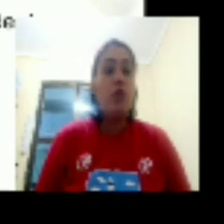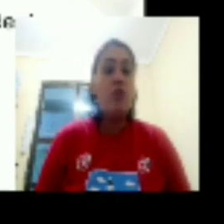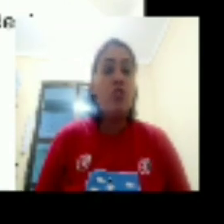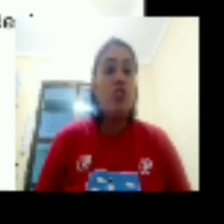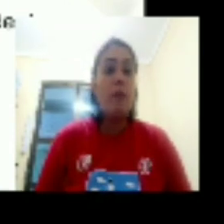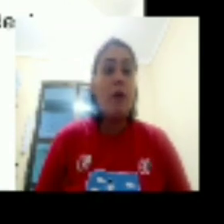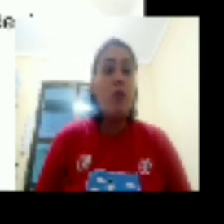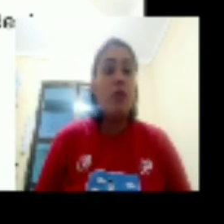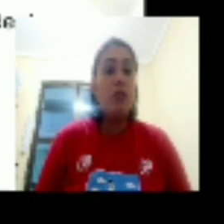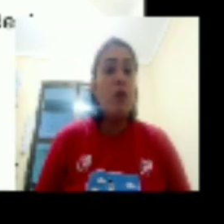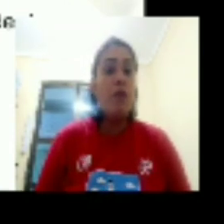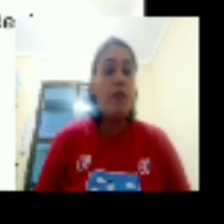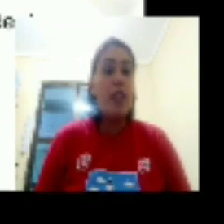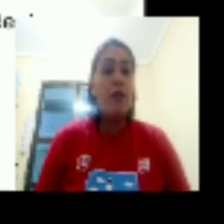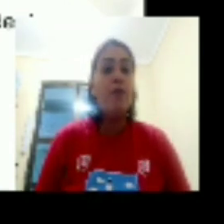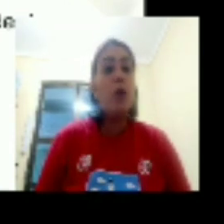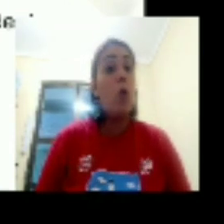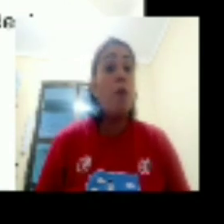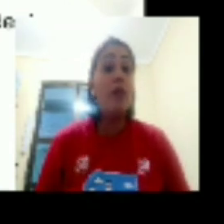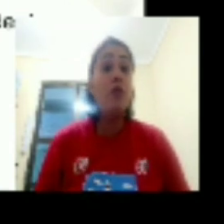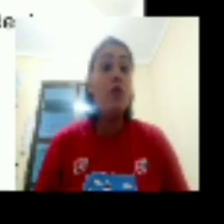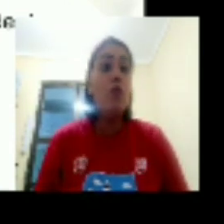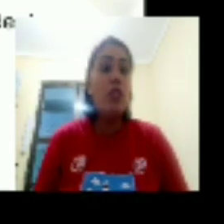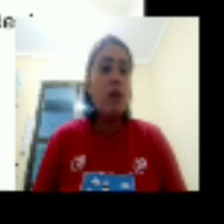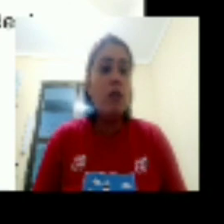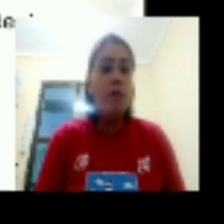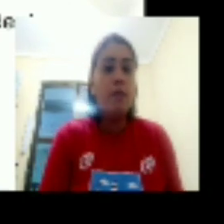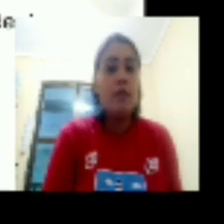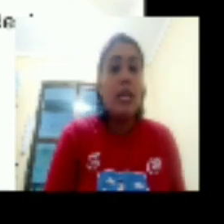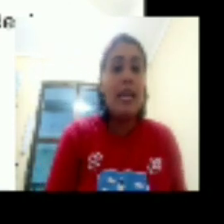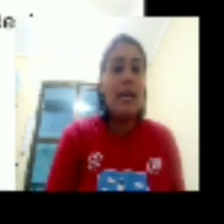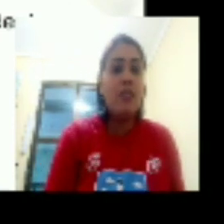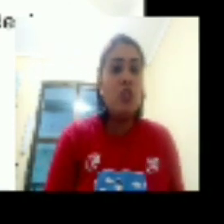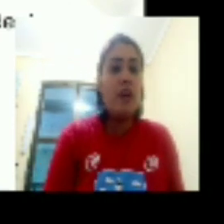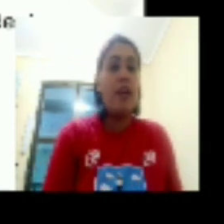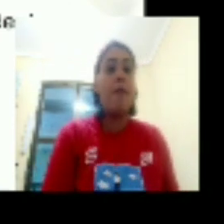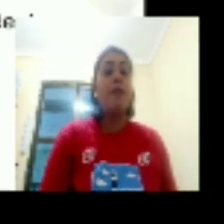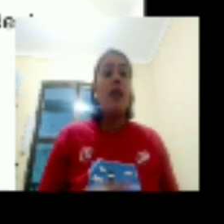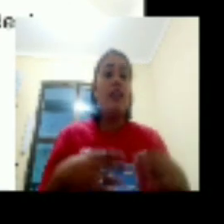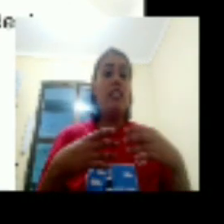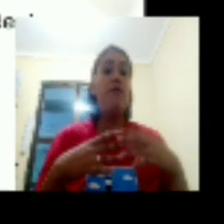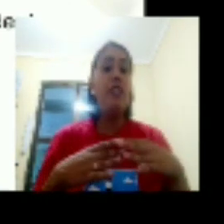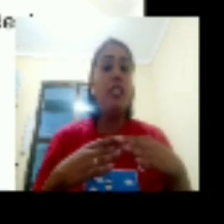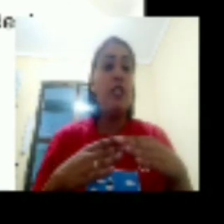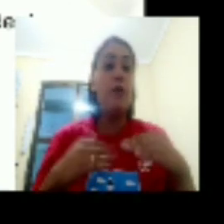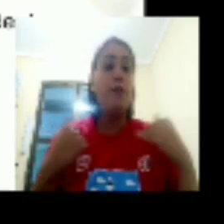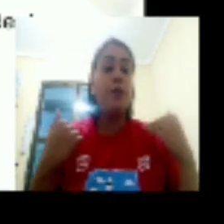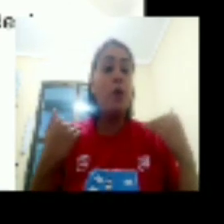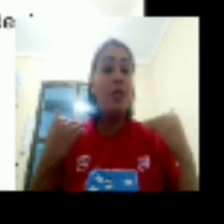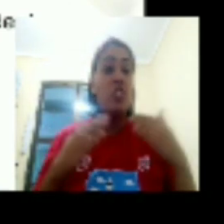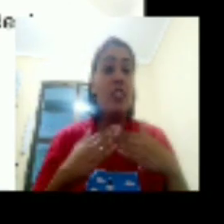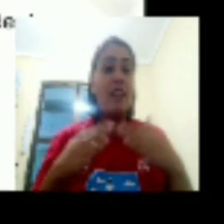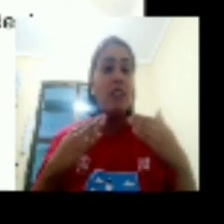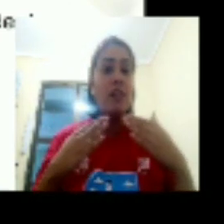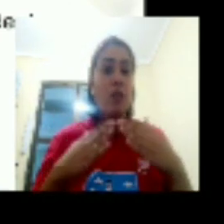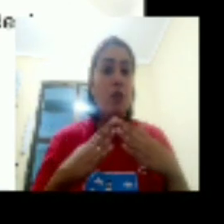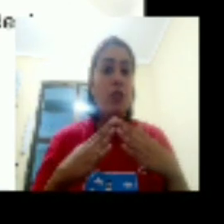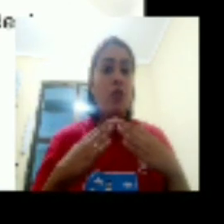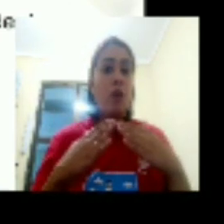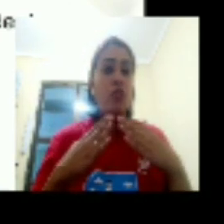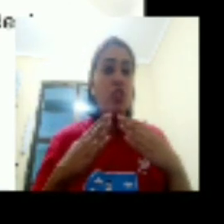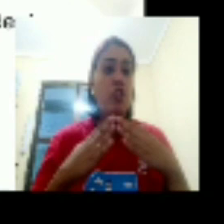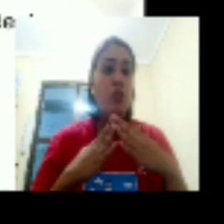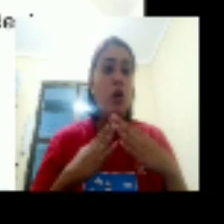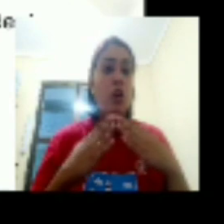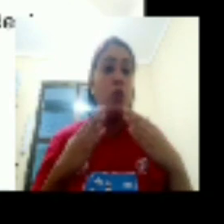ele instituiu o Sistema Único de Governo, com comando único em cada esfera, e definiu o Ministério da